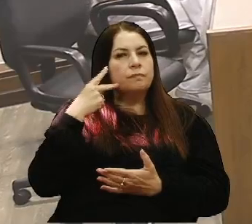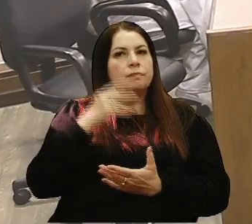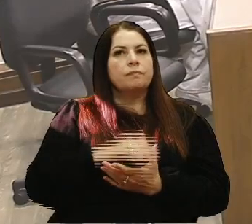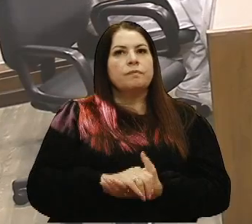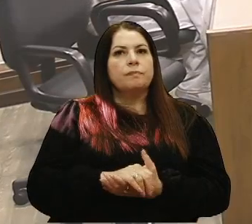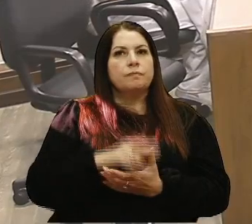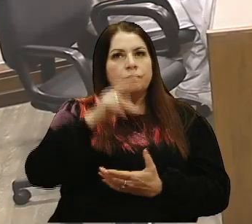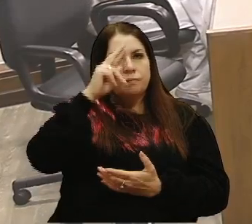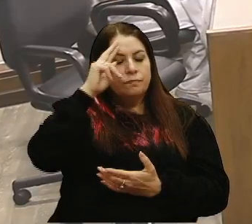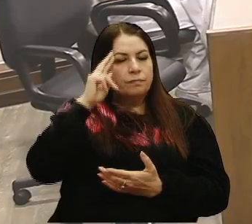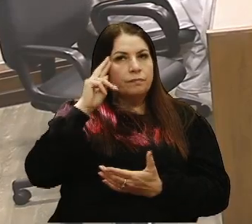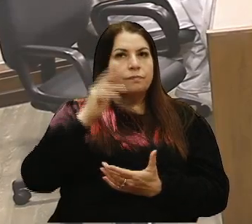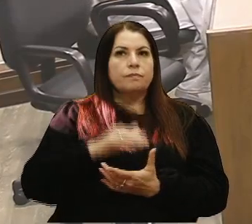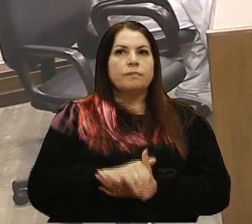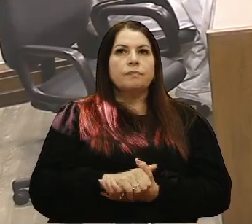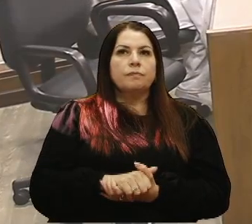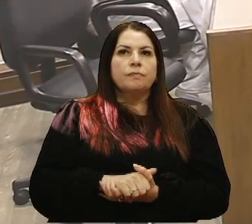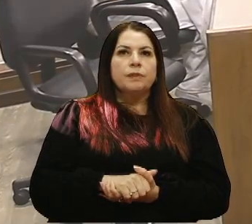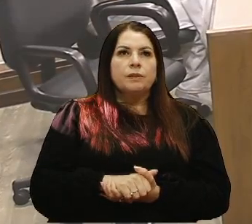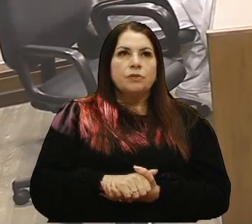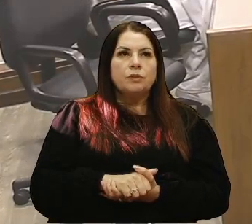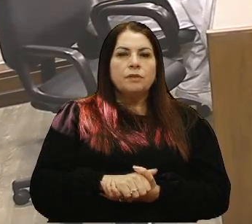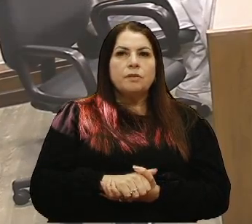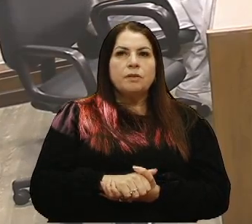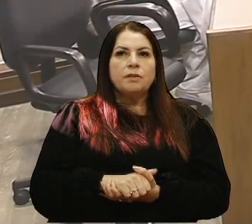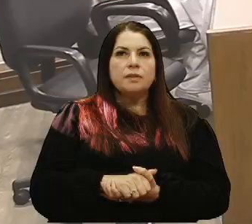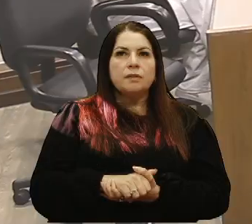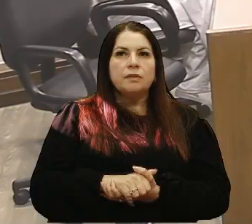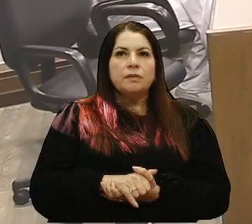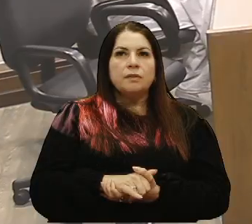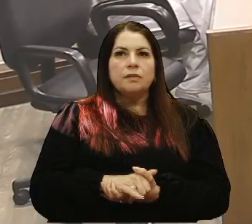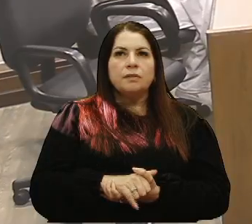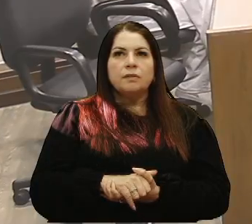vereador Rafael Bueno. Logo agora que ele entrou no Teleamigos.